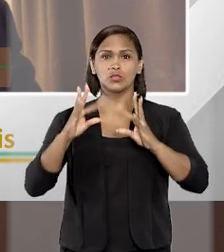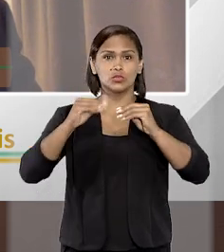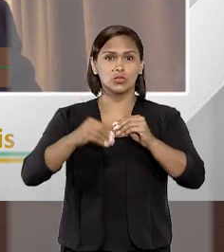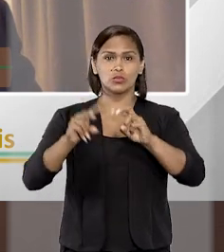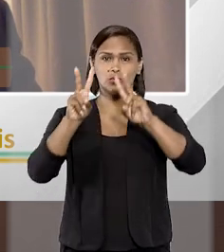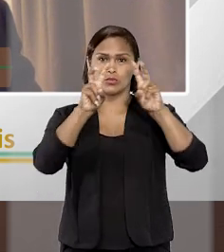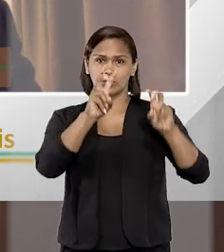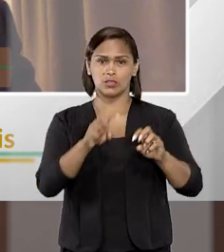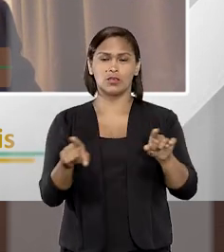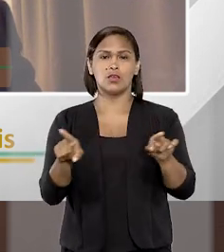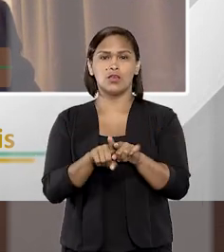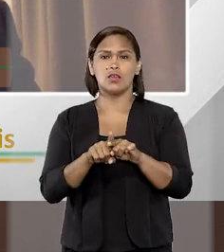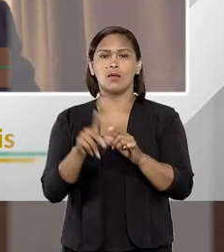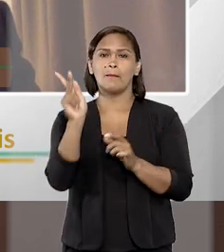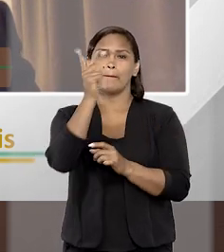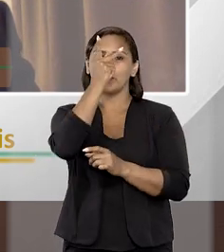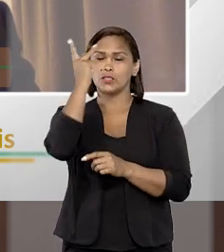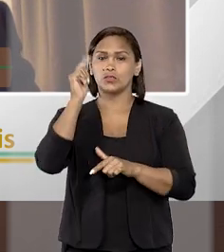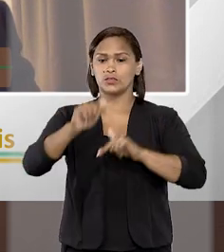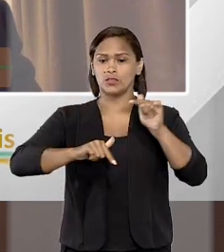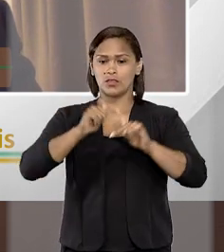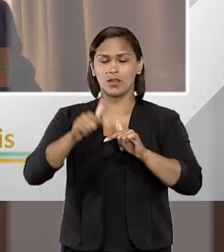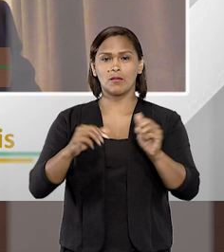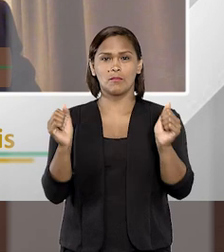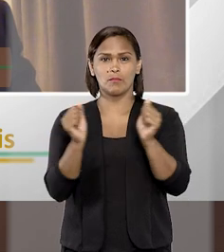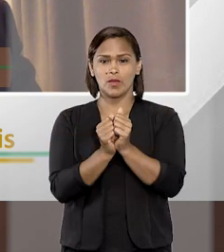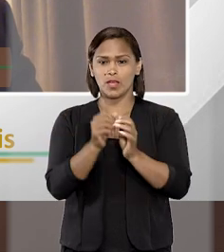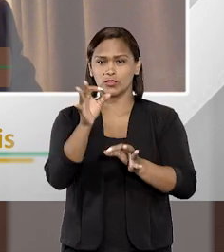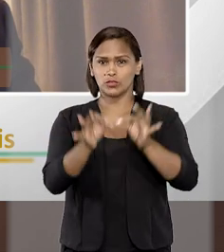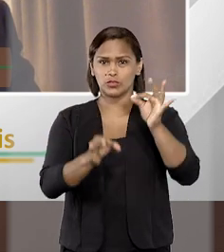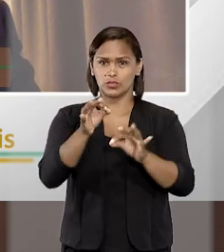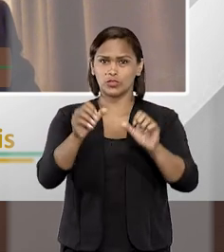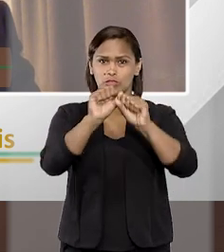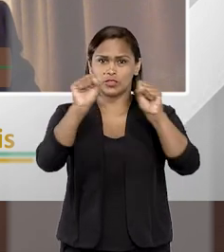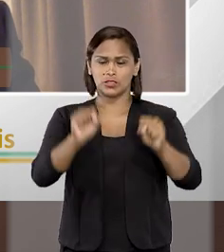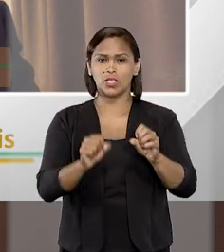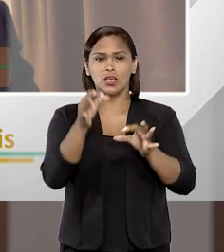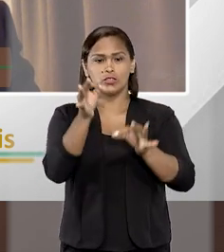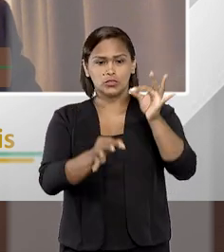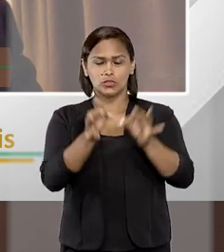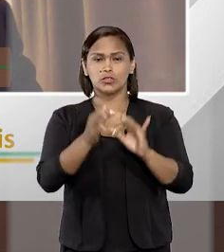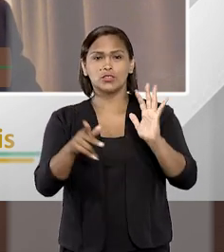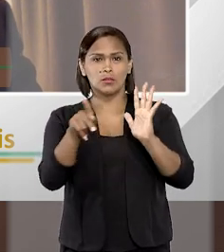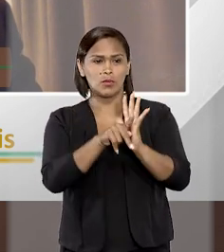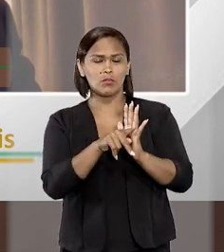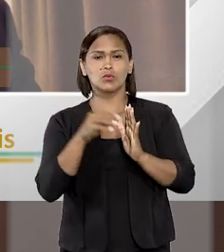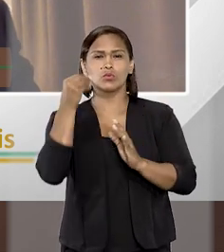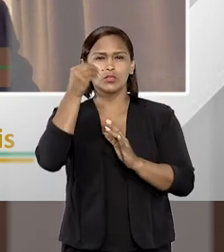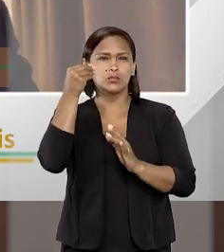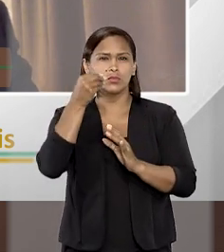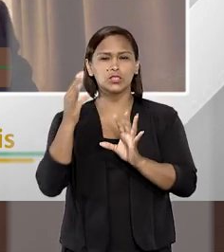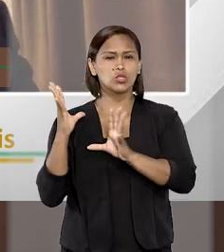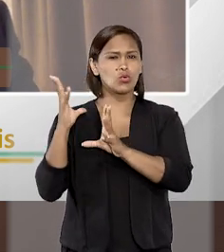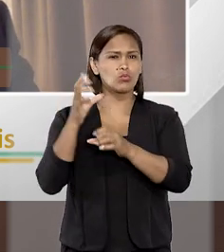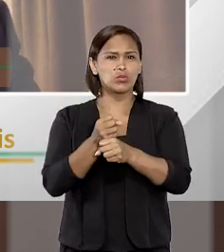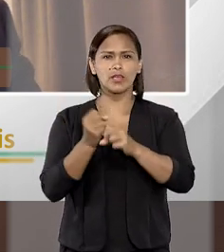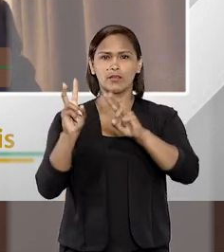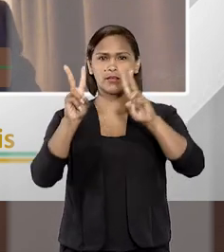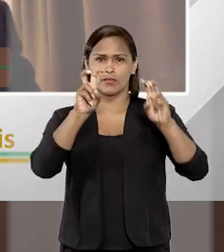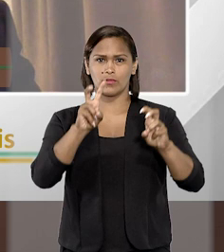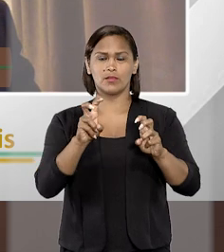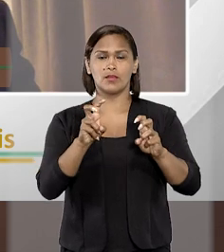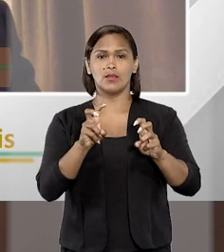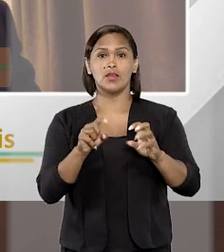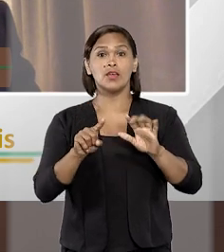além de pessoas que atuam no sistema de apoio do sistema de Justiça com eles e concreta nas